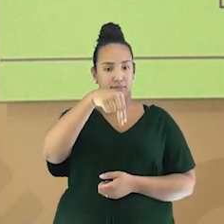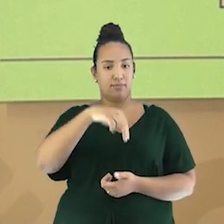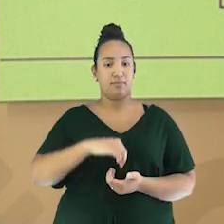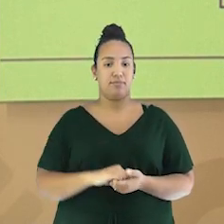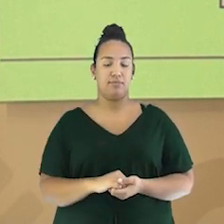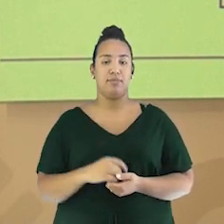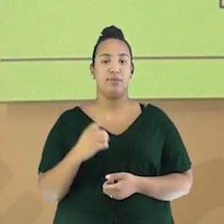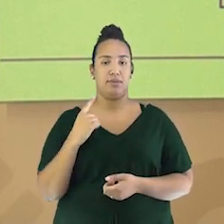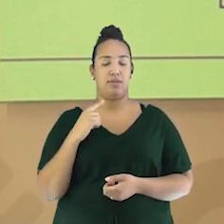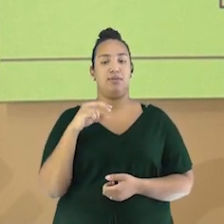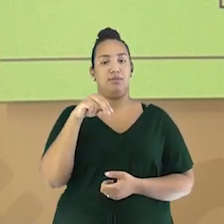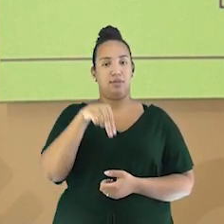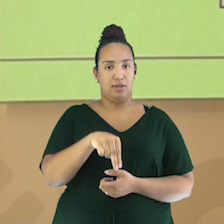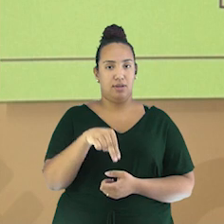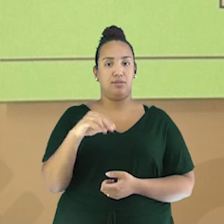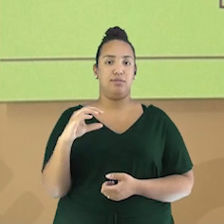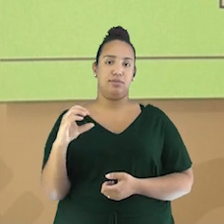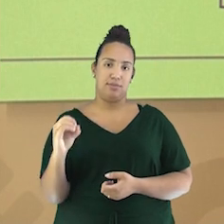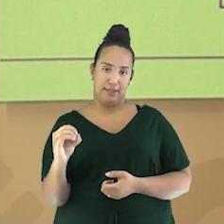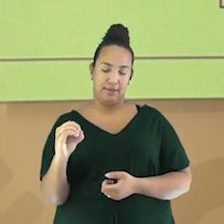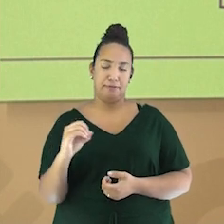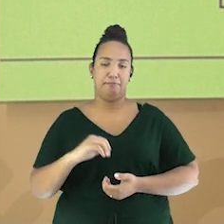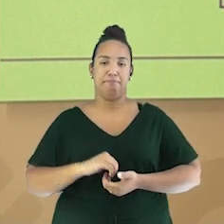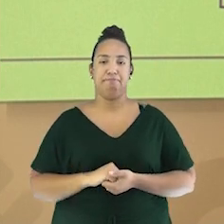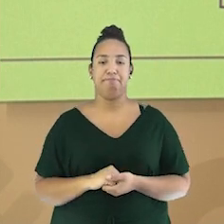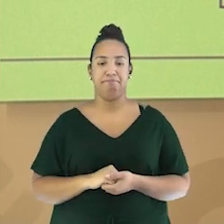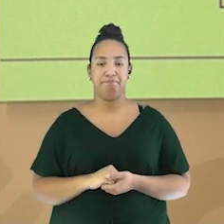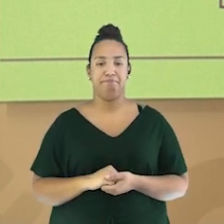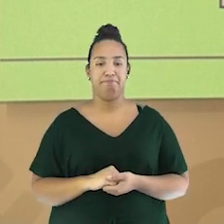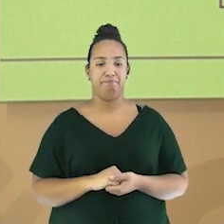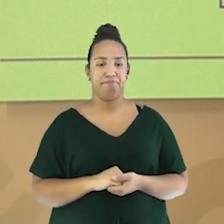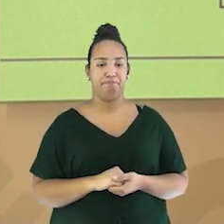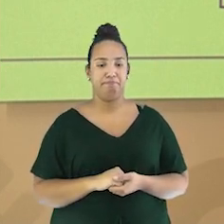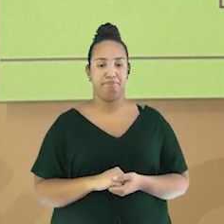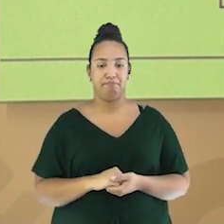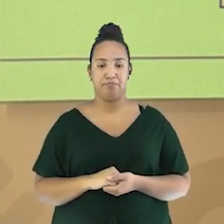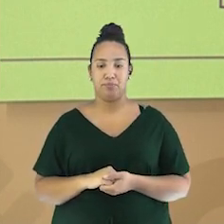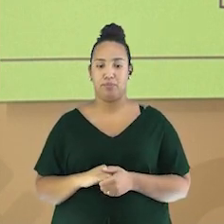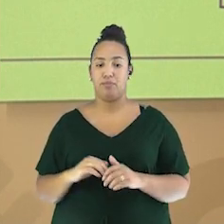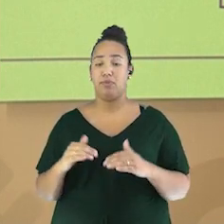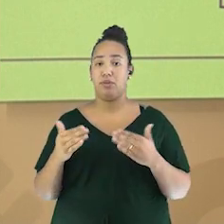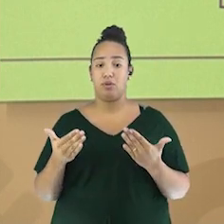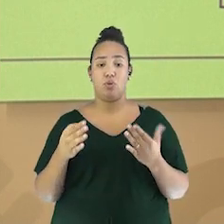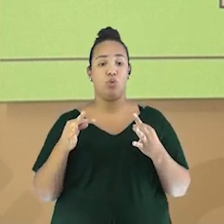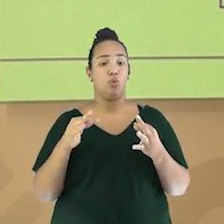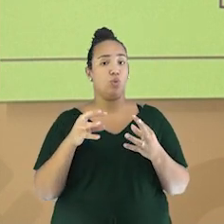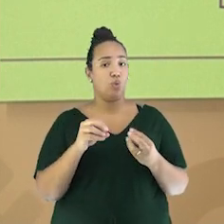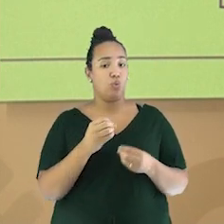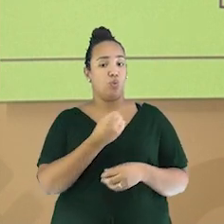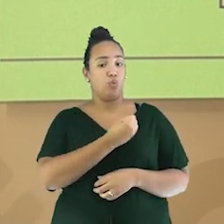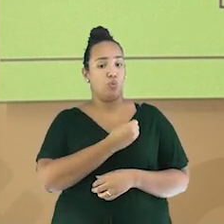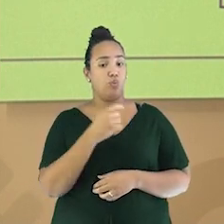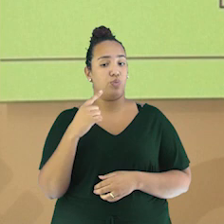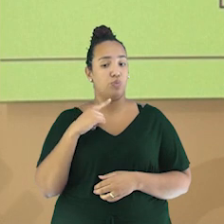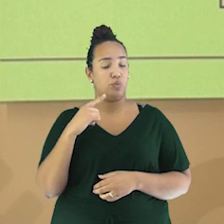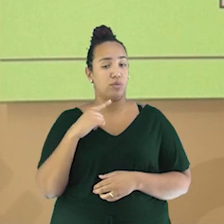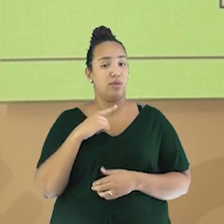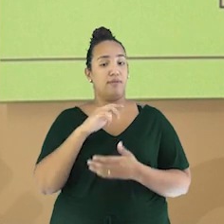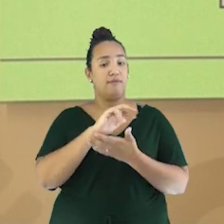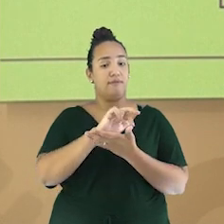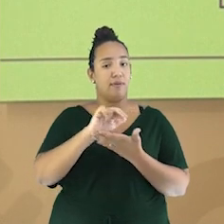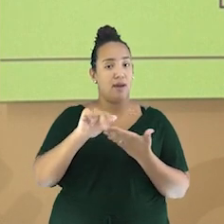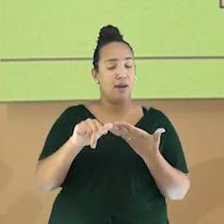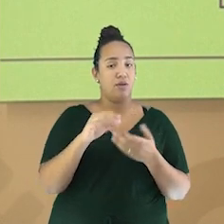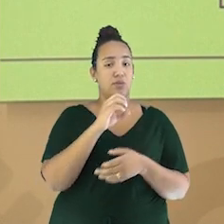possuir n zeros. Todo número que possui vários algarismos zero pode